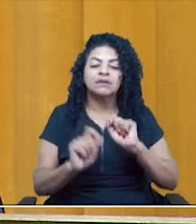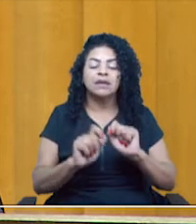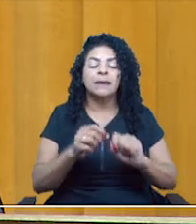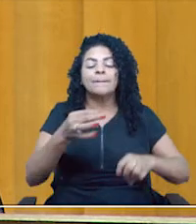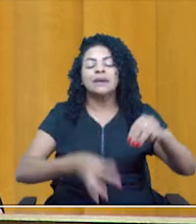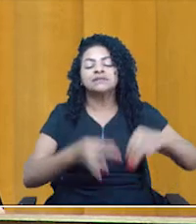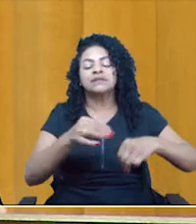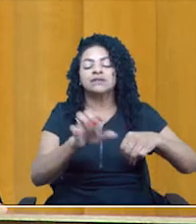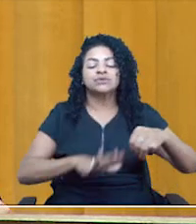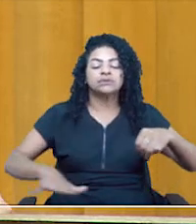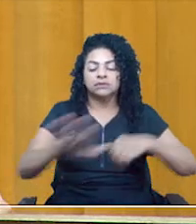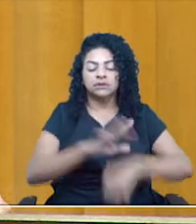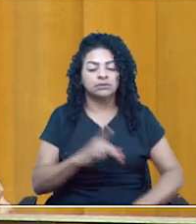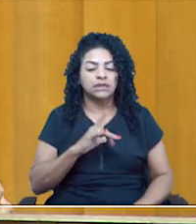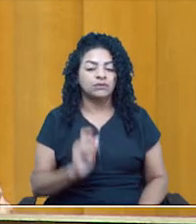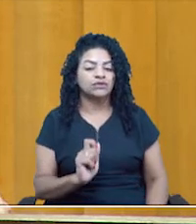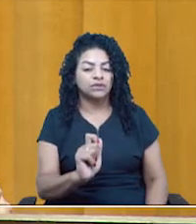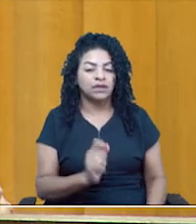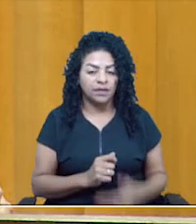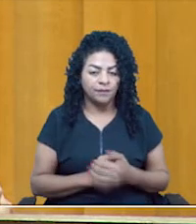nós temos